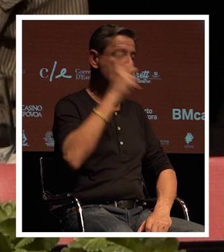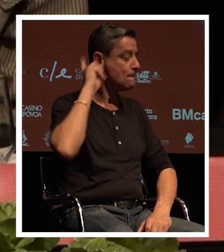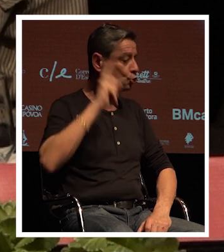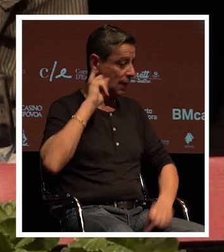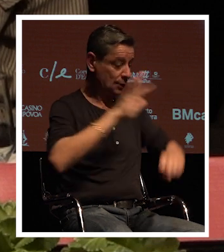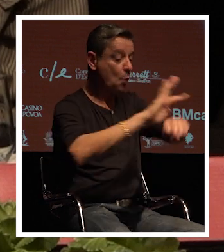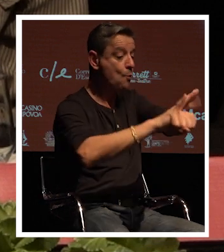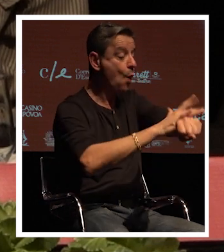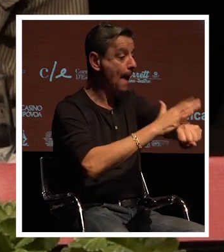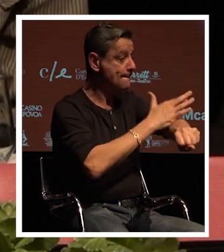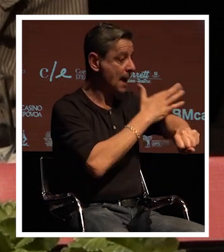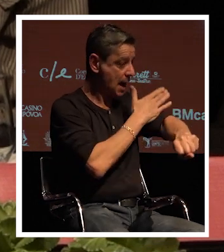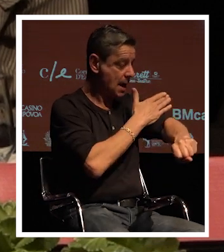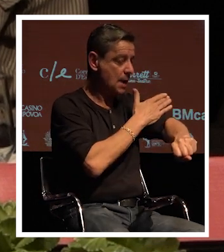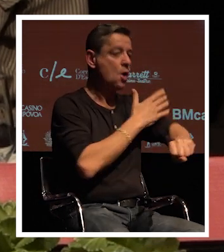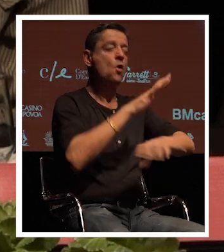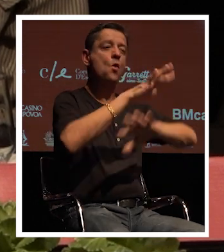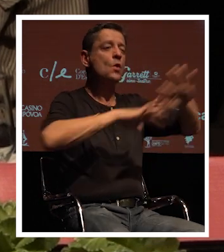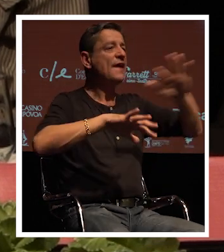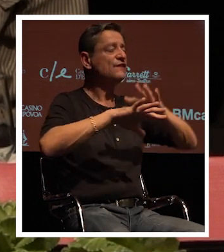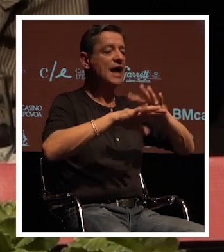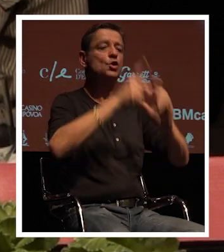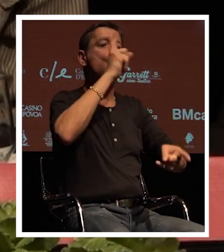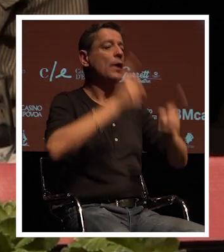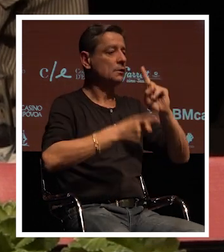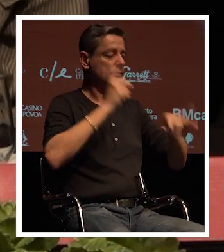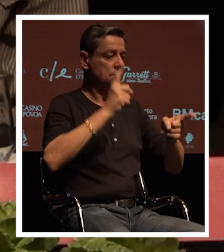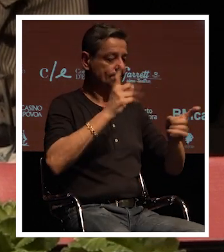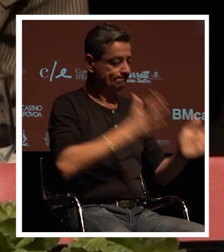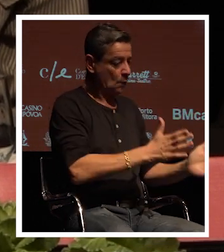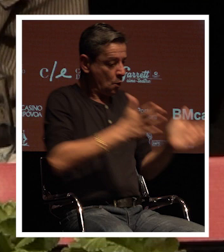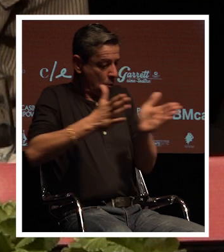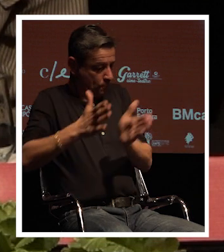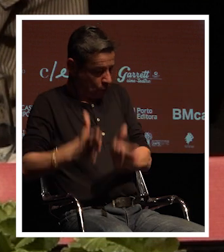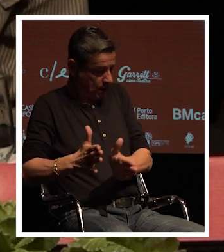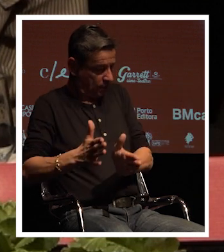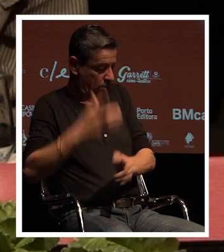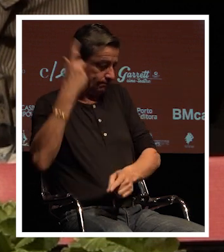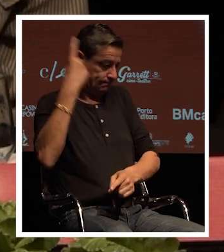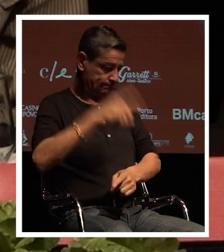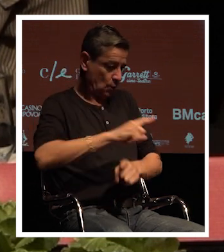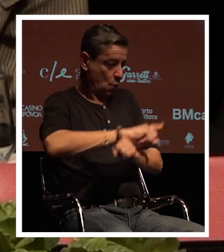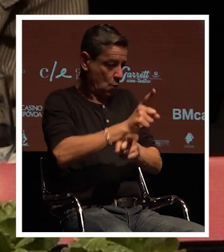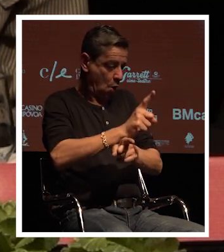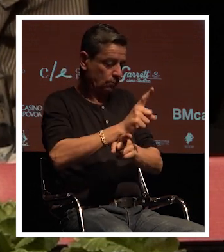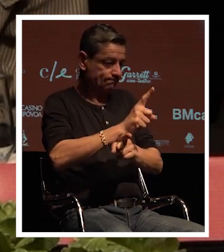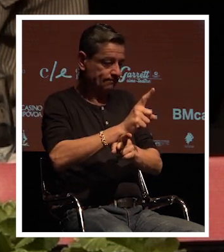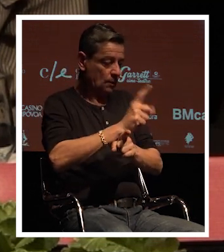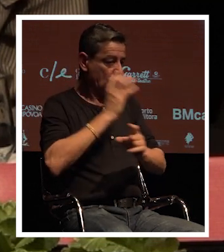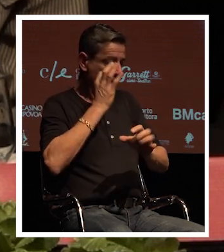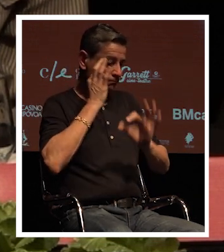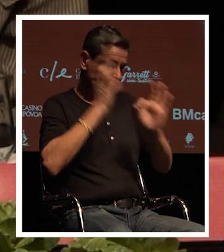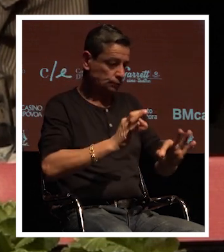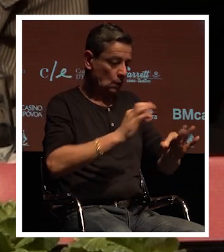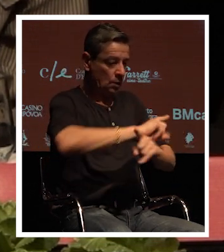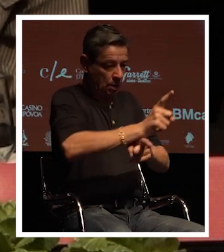do poema é o que é que ele faz com isso por um lado há uma ascensão é logo um ato de ascender e depois